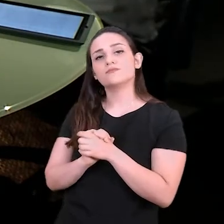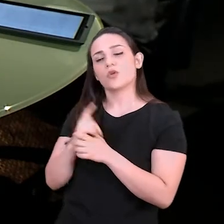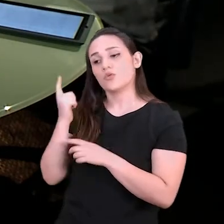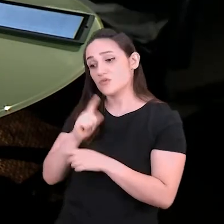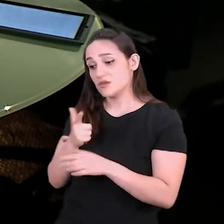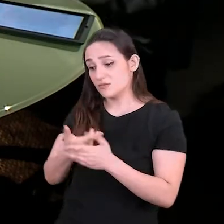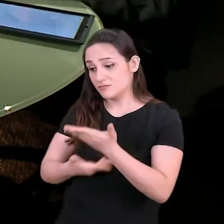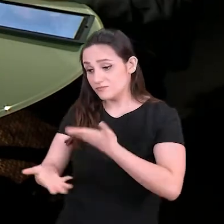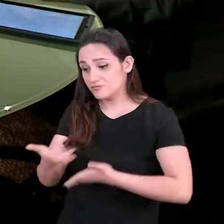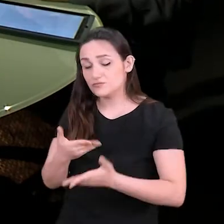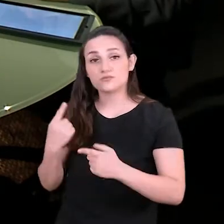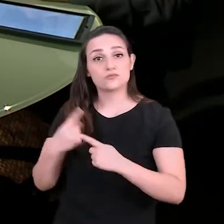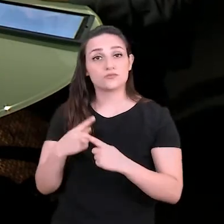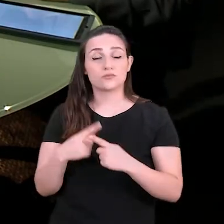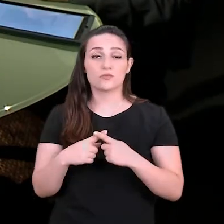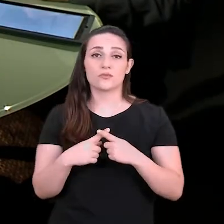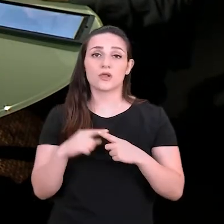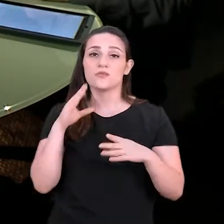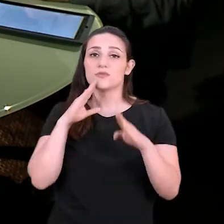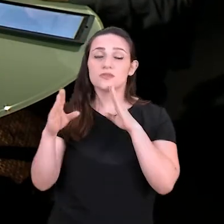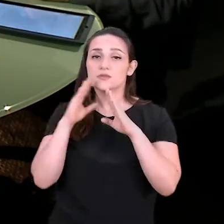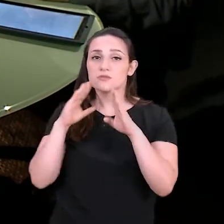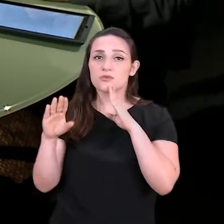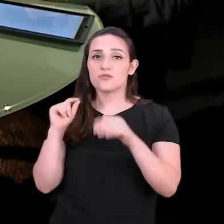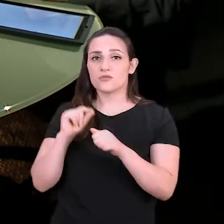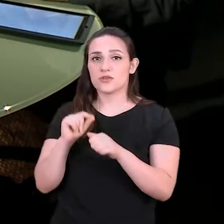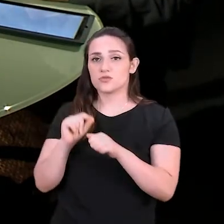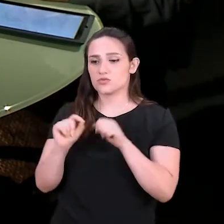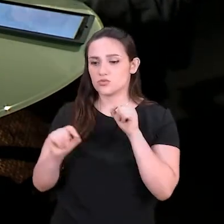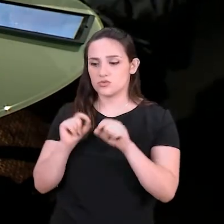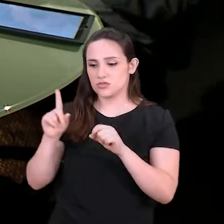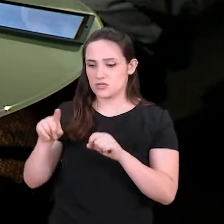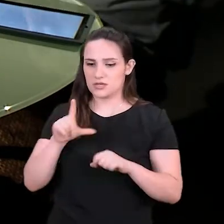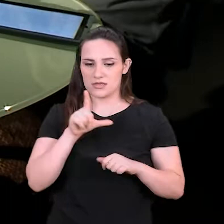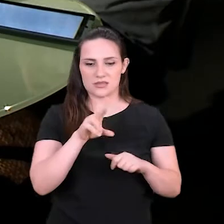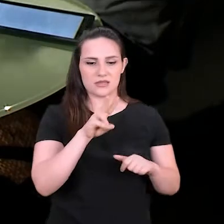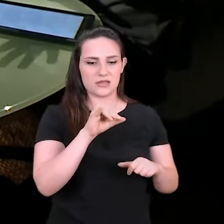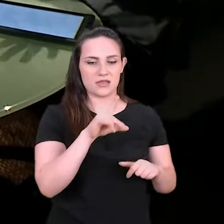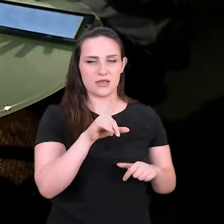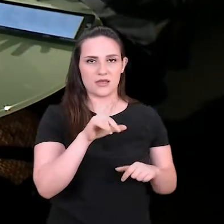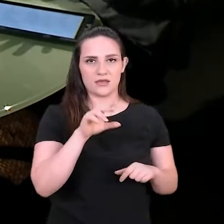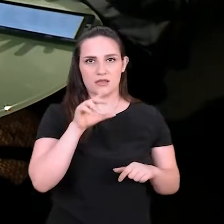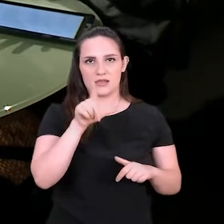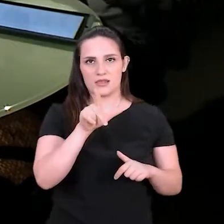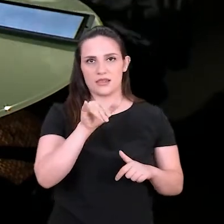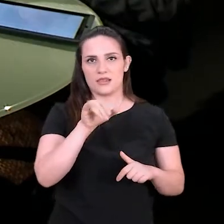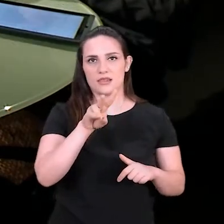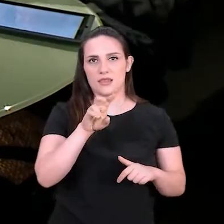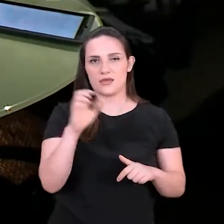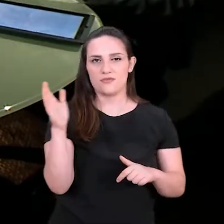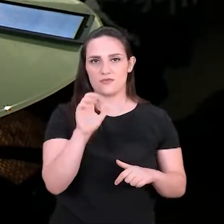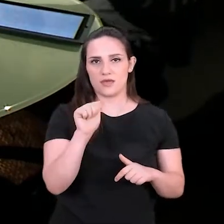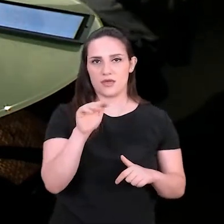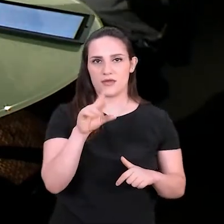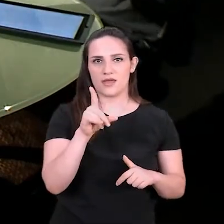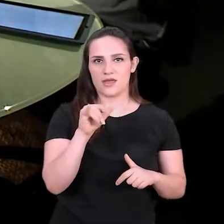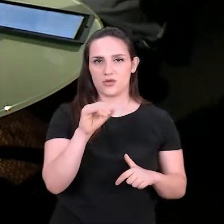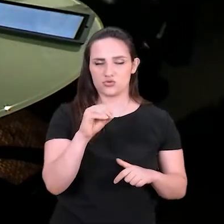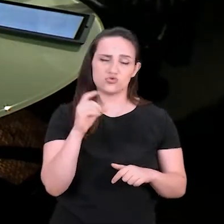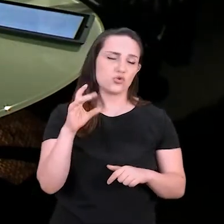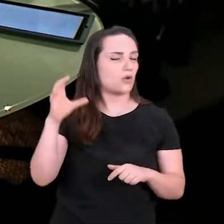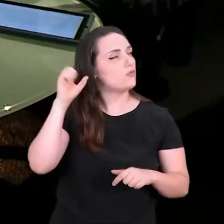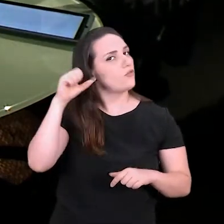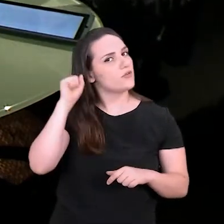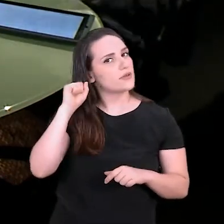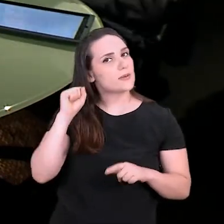pela rede social, né? Porque o próprio Facebook oferece o live áudio, que é só você transmitir áudio, né? Mas eles oferecem